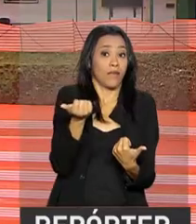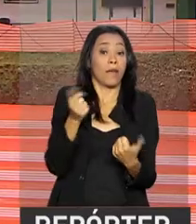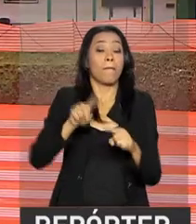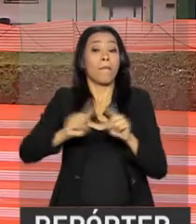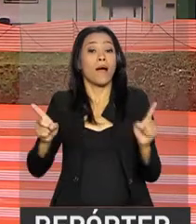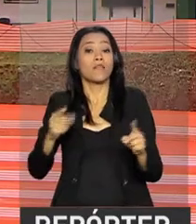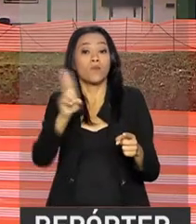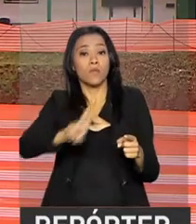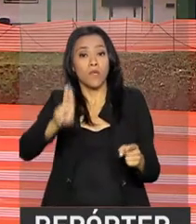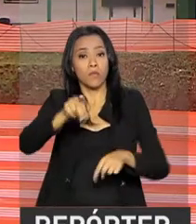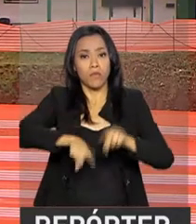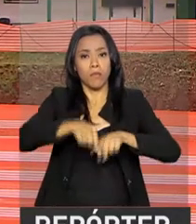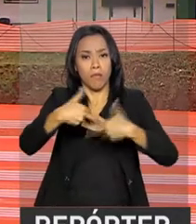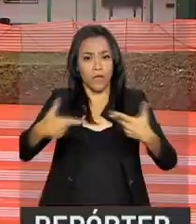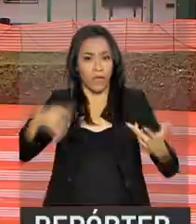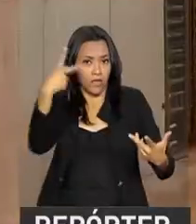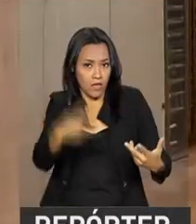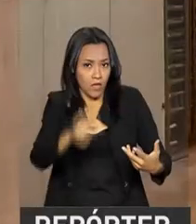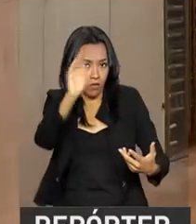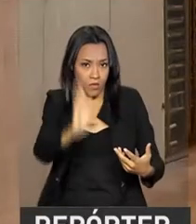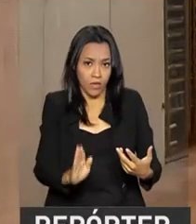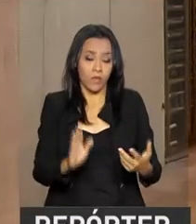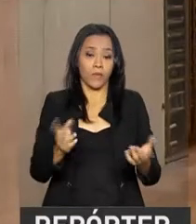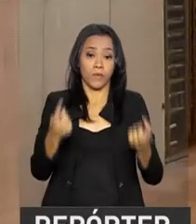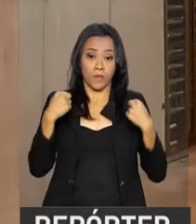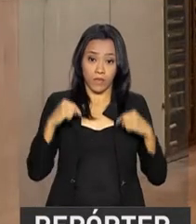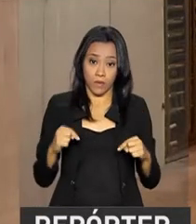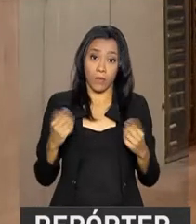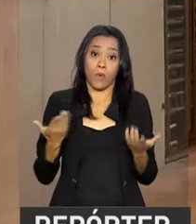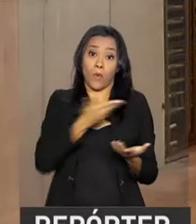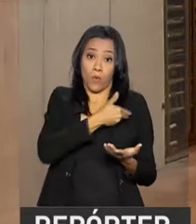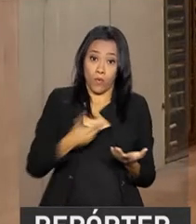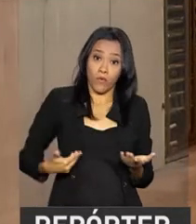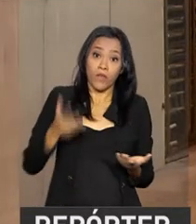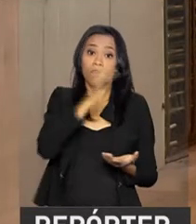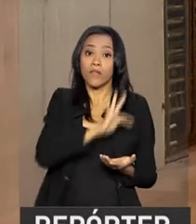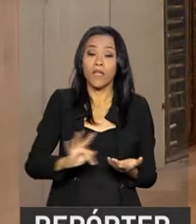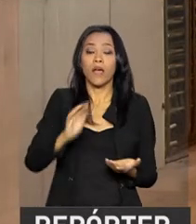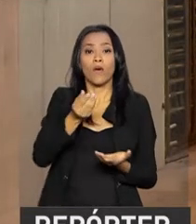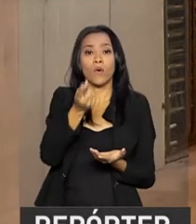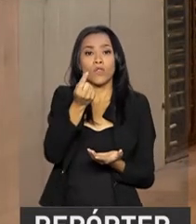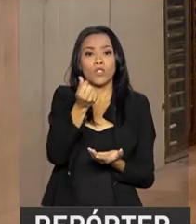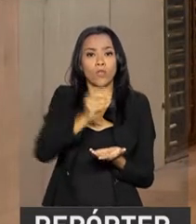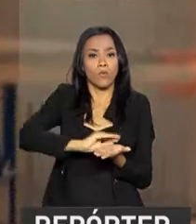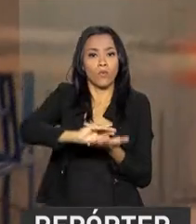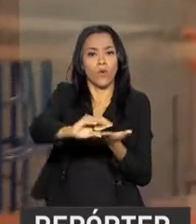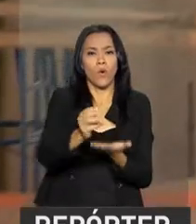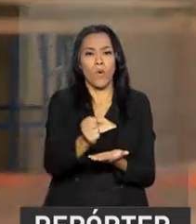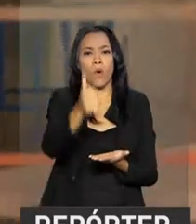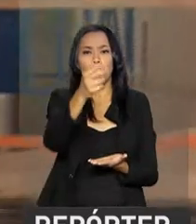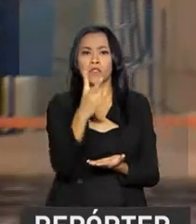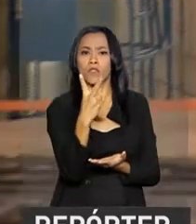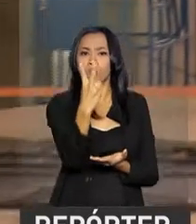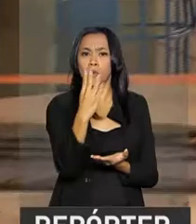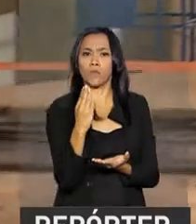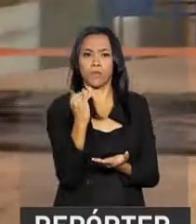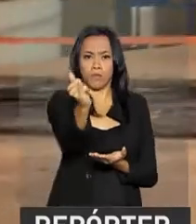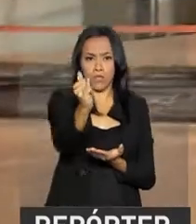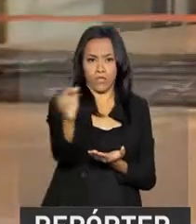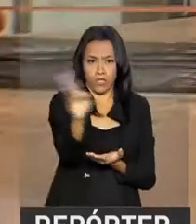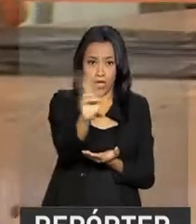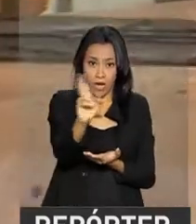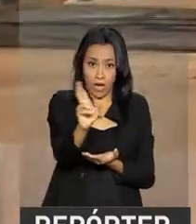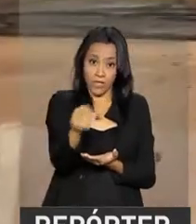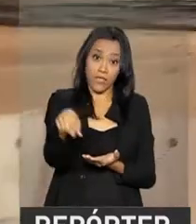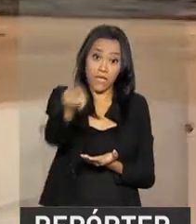que tudo isso se torne realidade, o governo federal está investindo quase 2 bilhões de reais. E a conclusão do Sirius, que